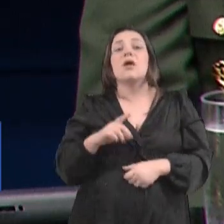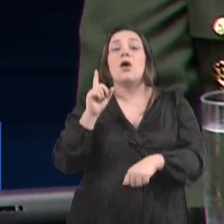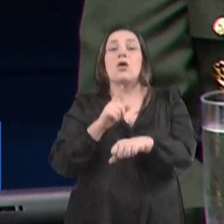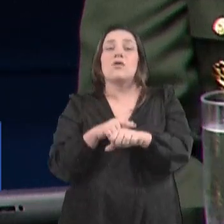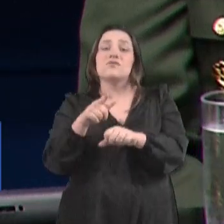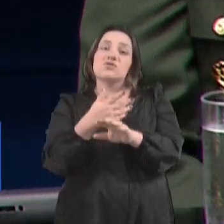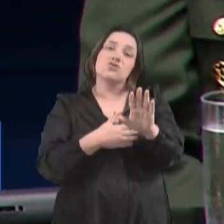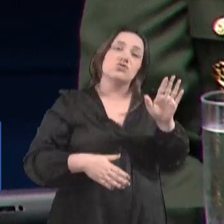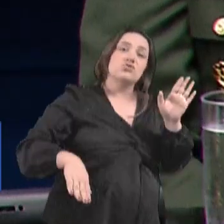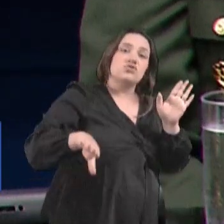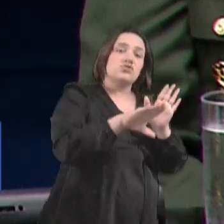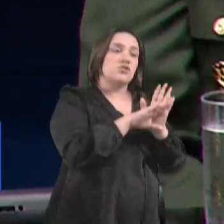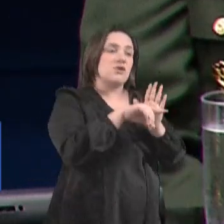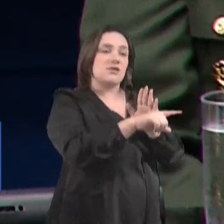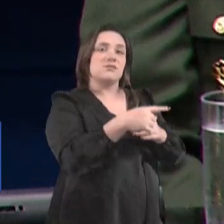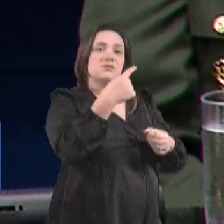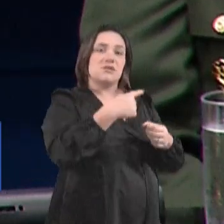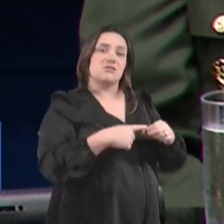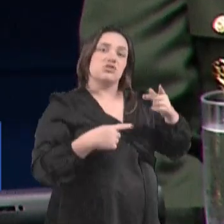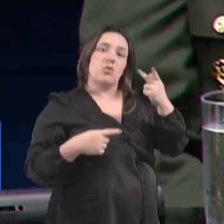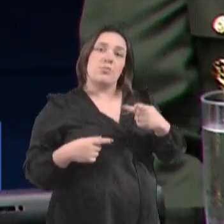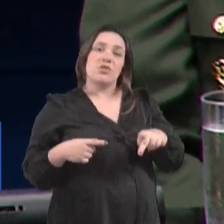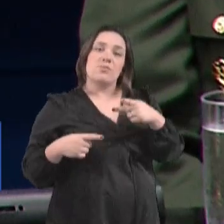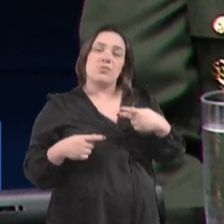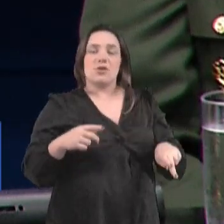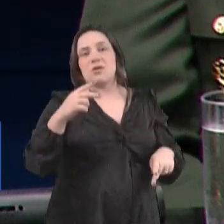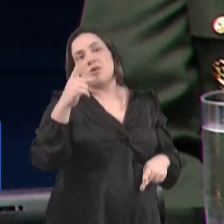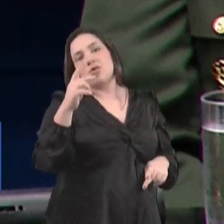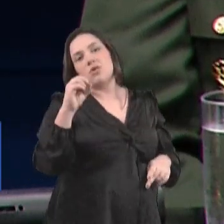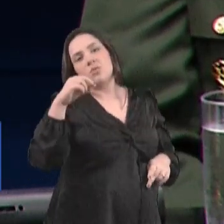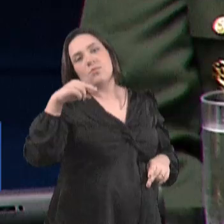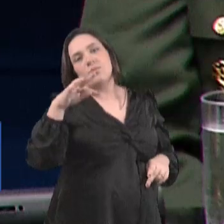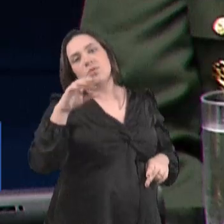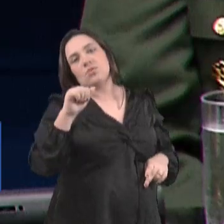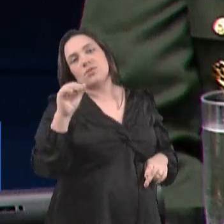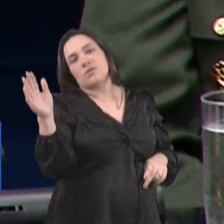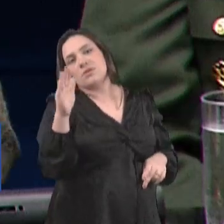Porã, quando vamos